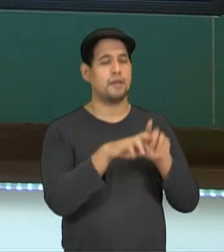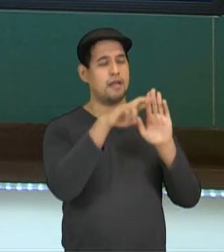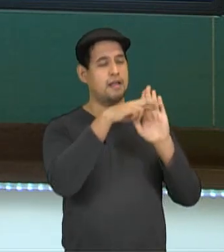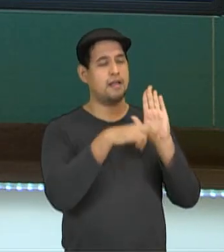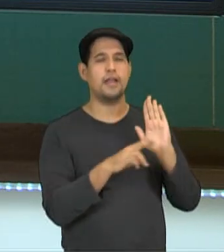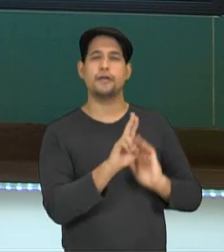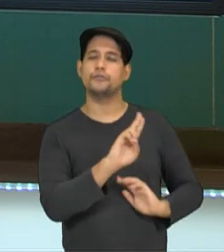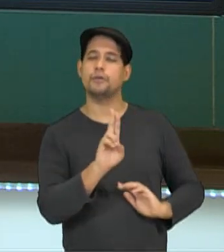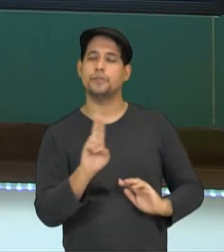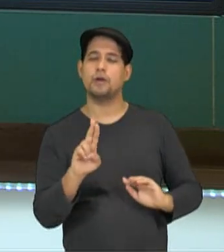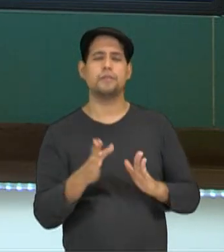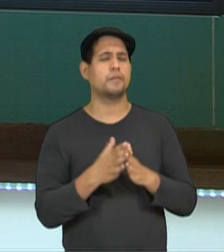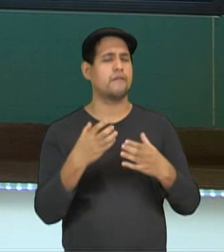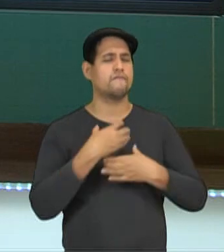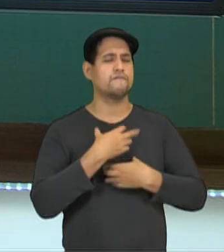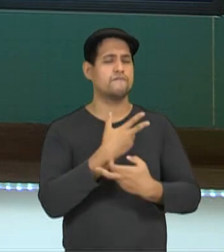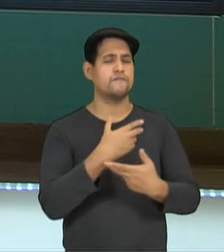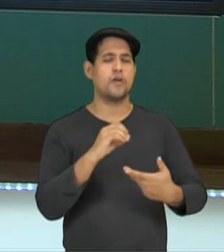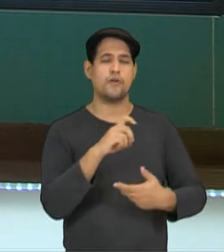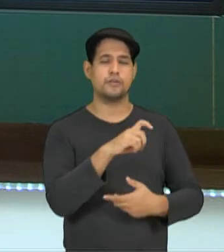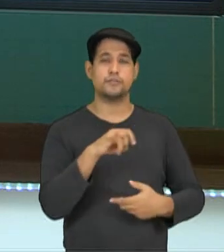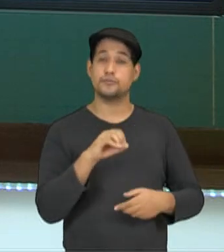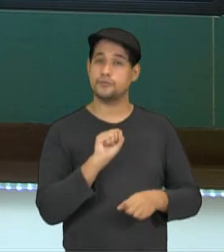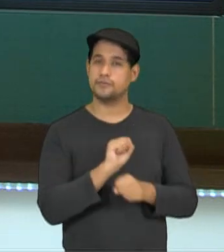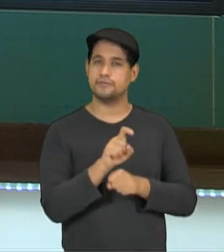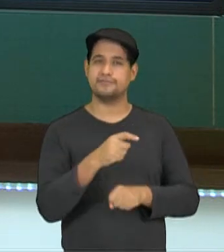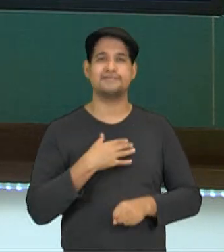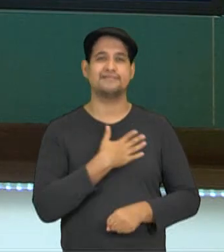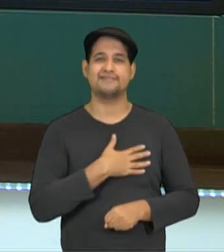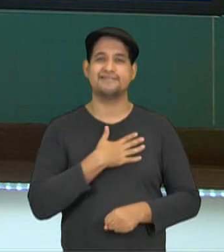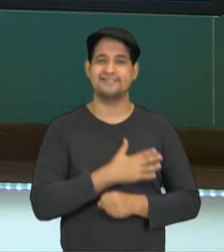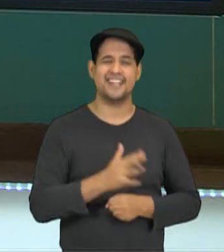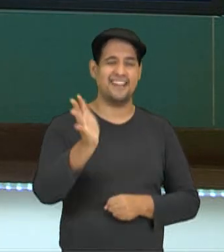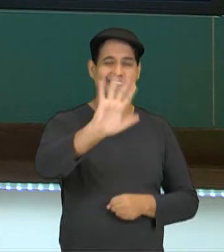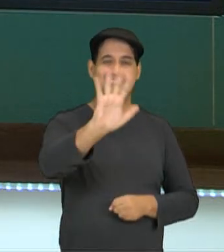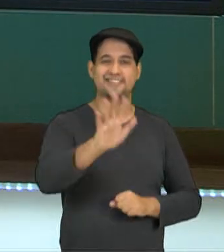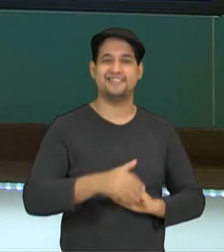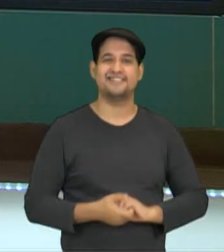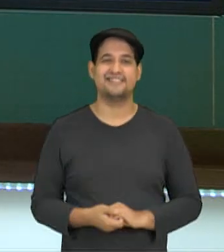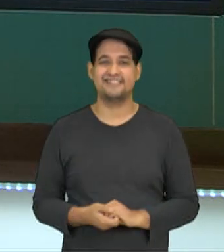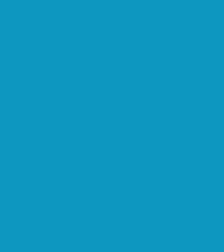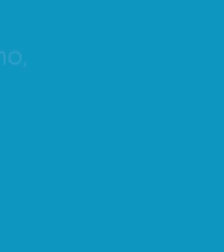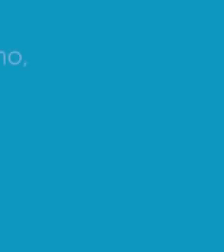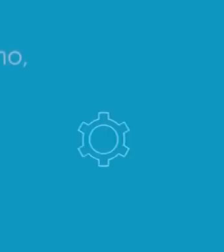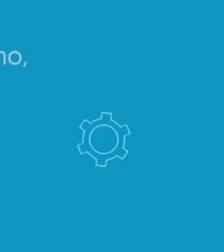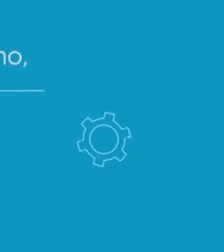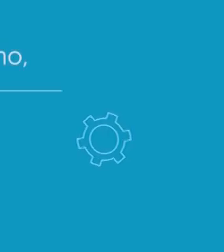nomenclatura, os tipos de óxidos. Espero que vocês tenham gostado e até breve!